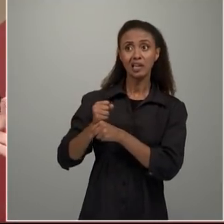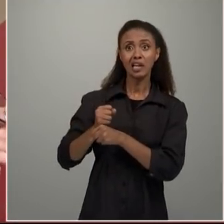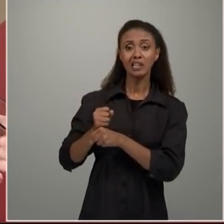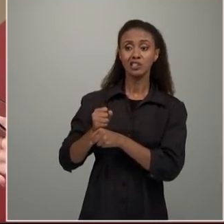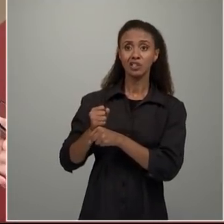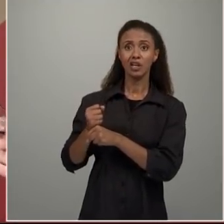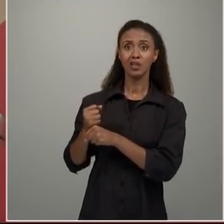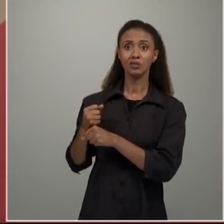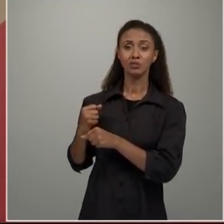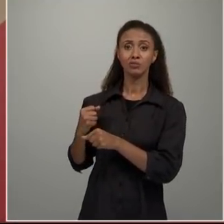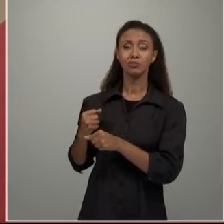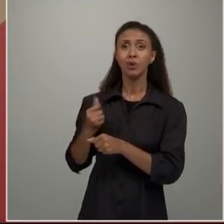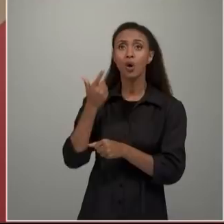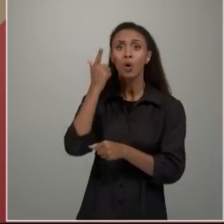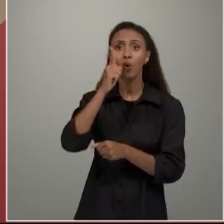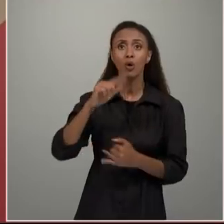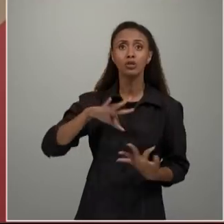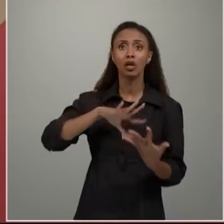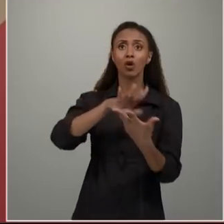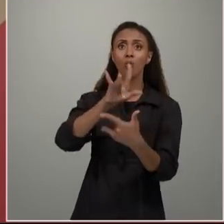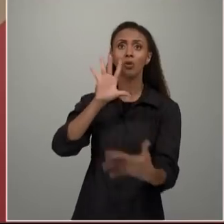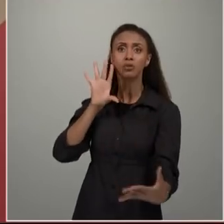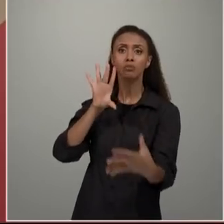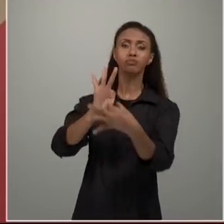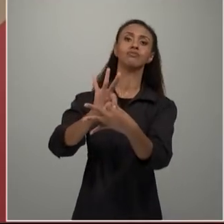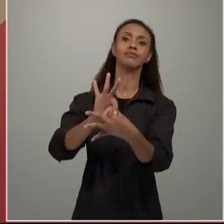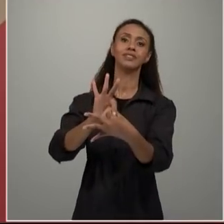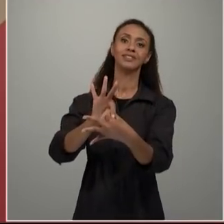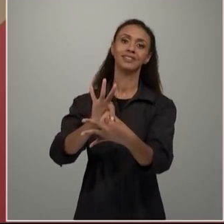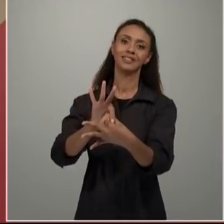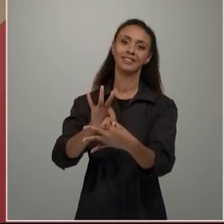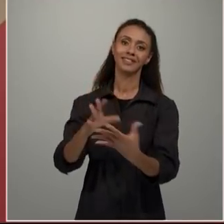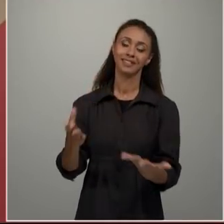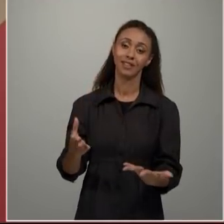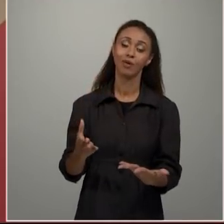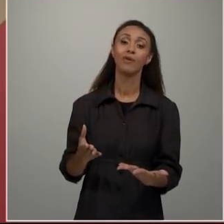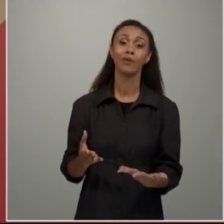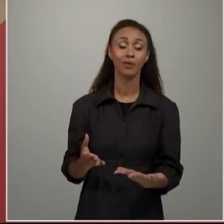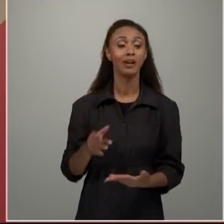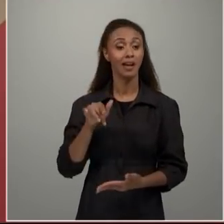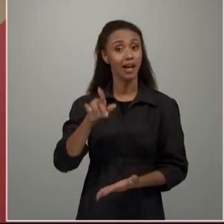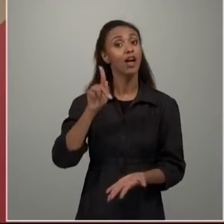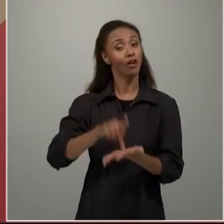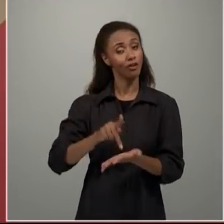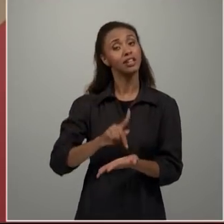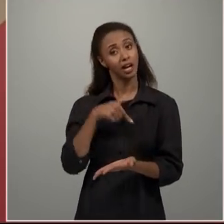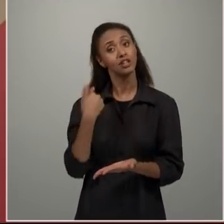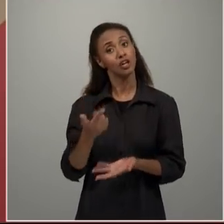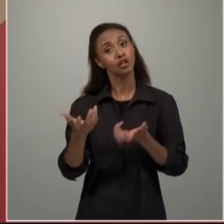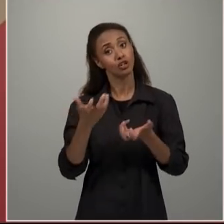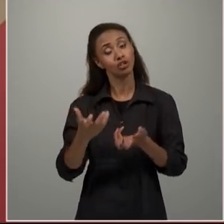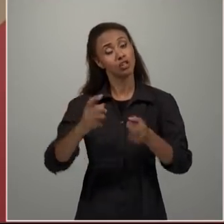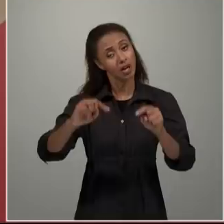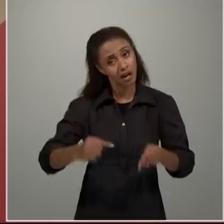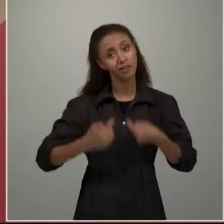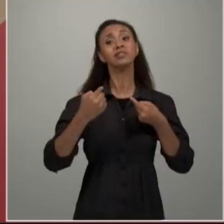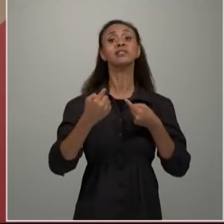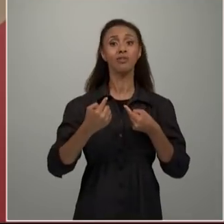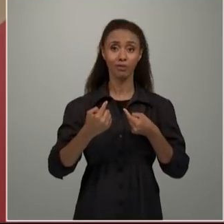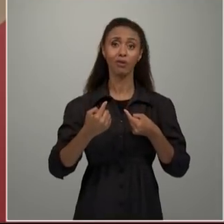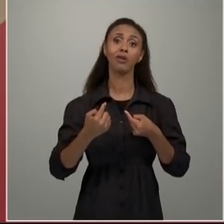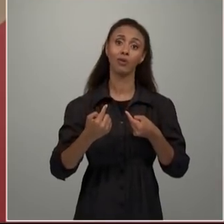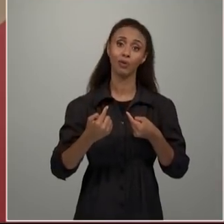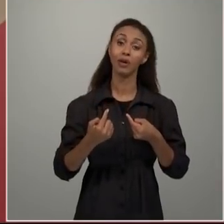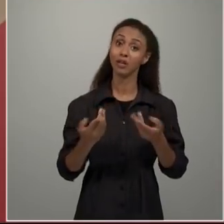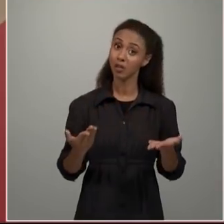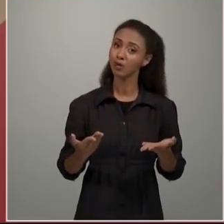né então a gente tem esse fator a gente também tem o fator que a gente quer desafiar entendeu então assim vamos começar